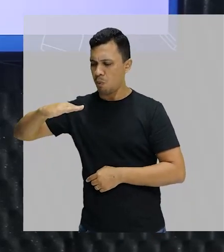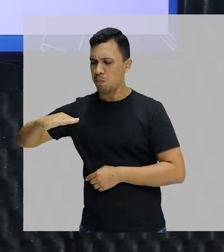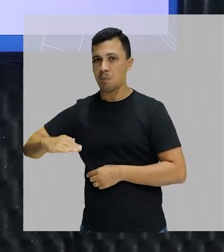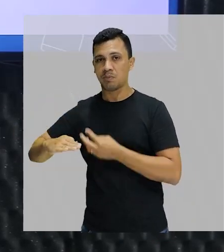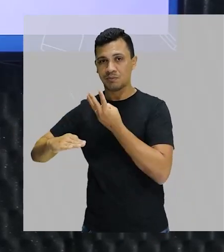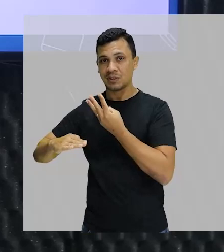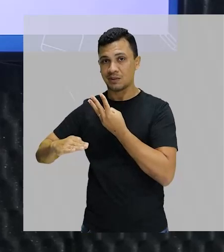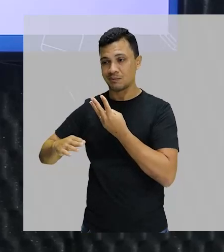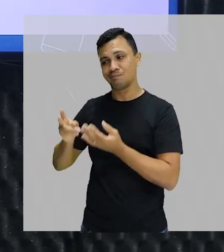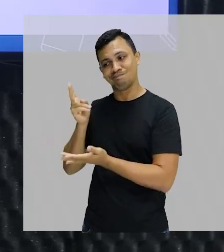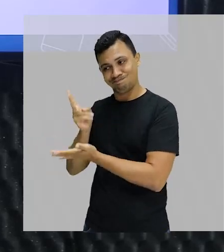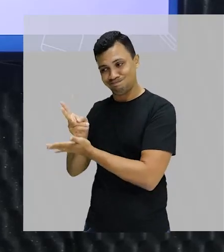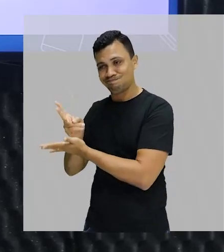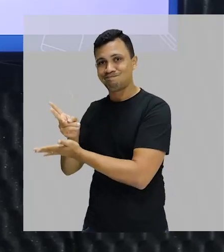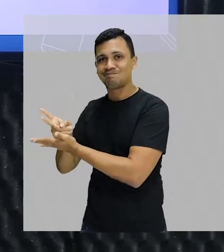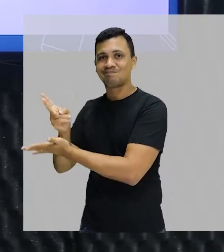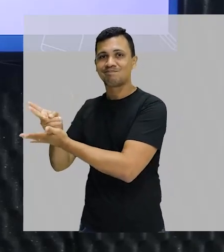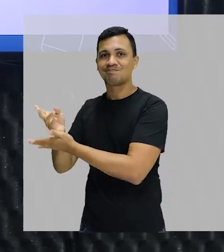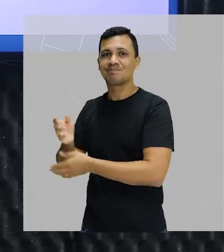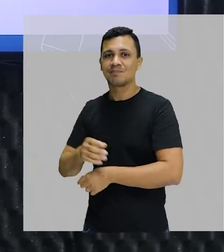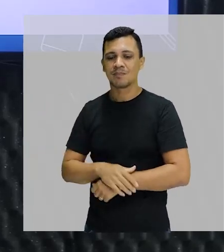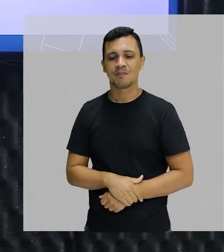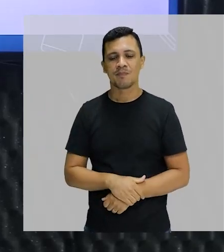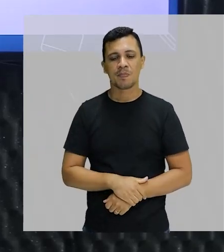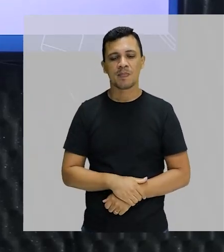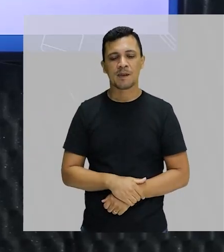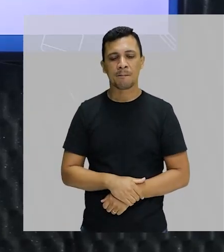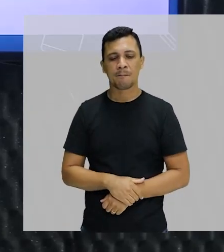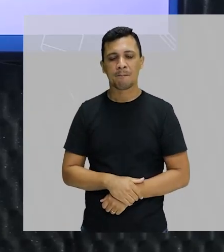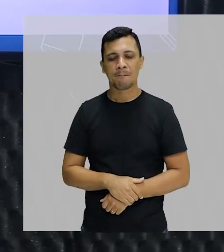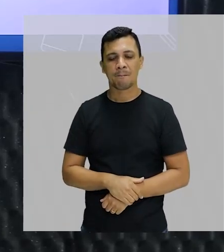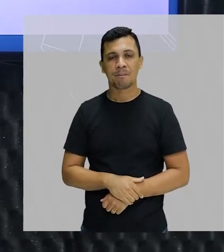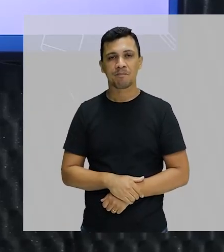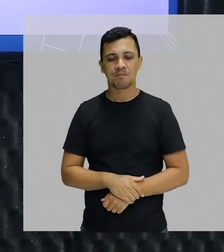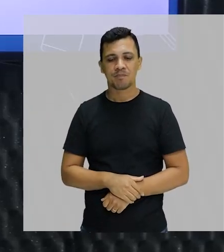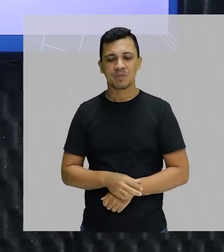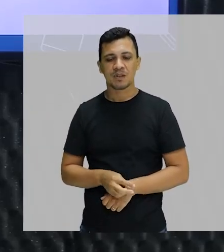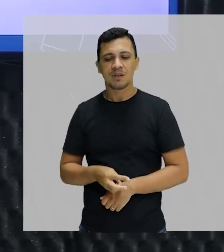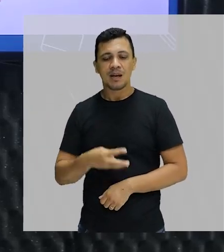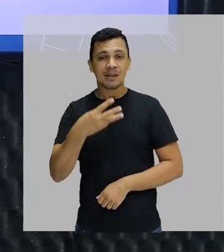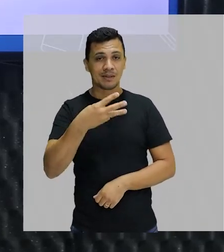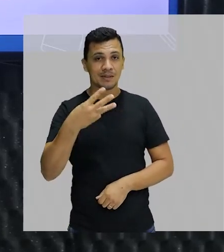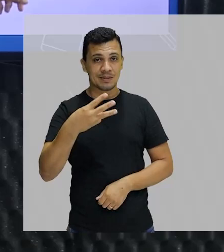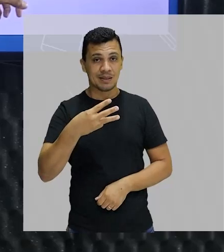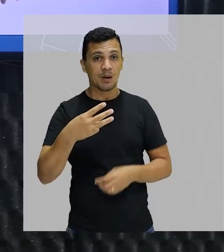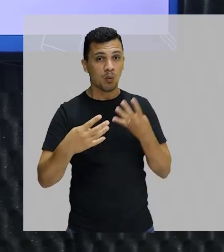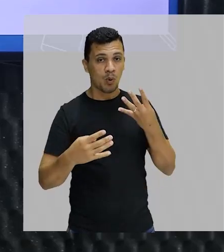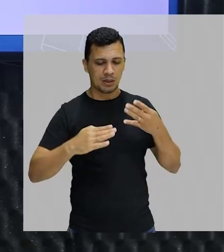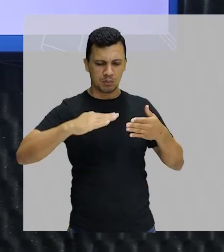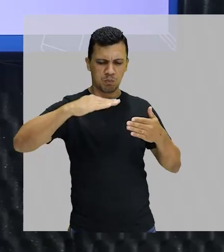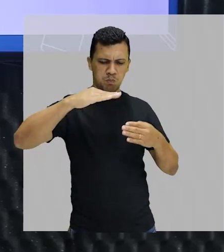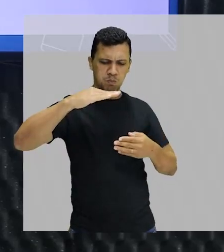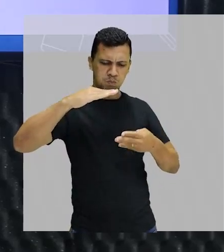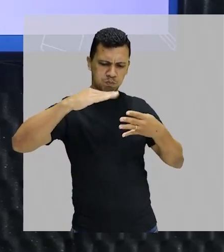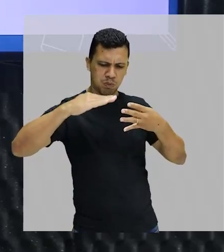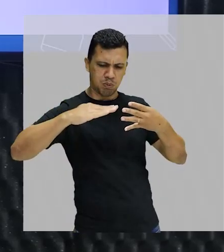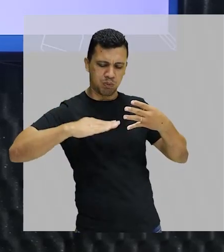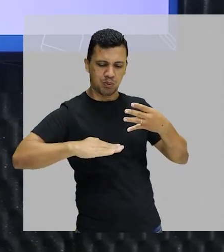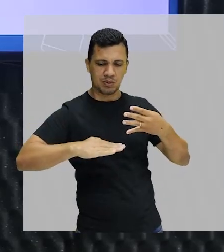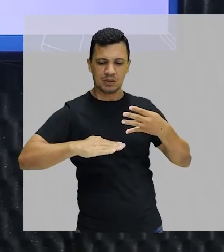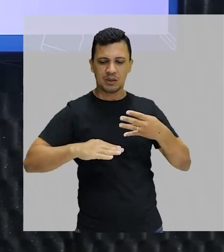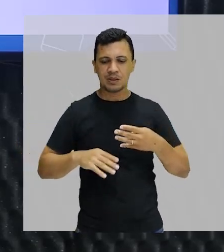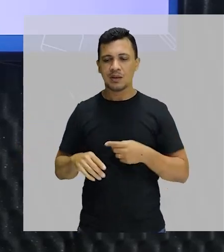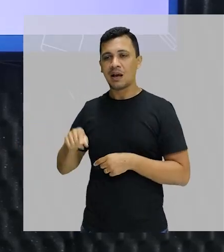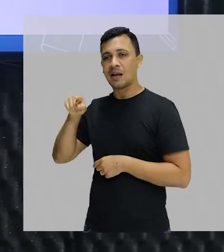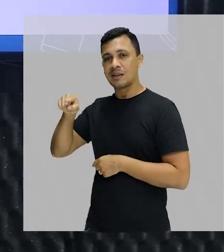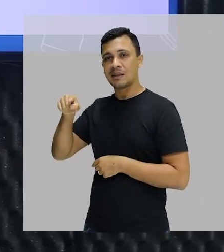E assim sucessivamente, tá? Na terceira pilha são quatro tábuas, tá? Na quarta, oito tábuas. E aqui, a questão, o